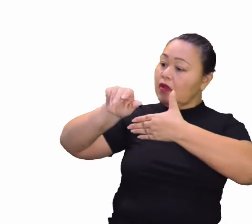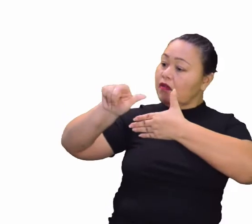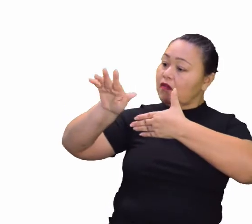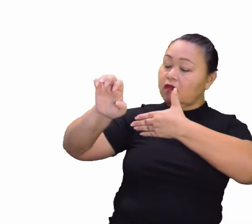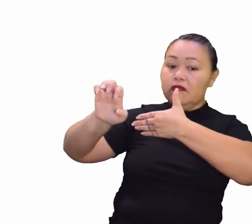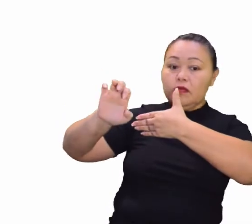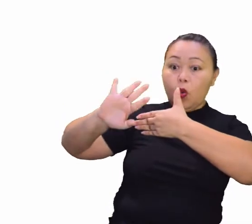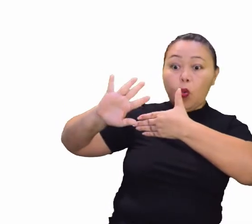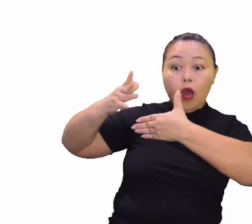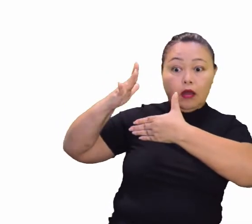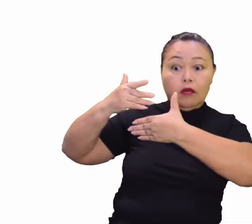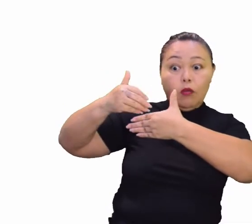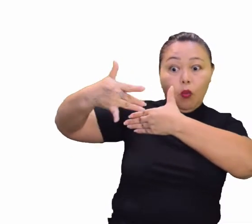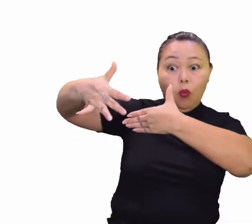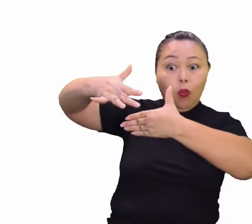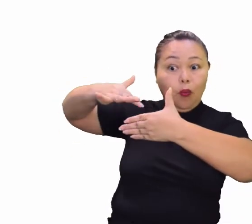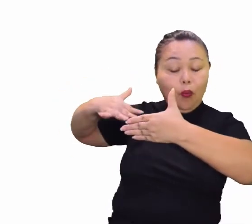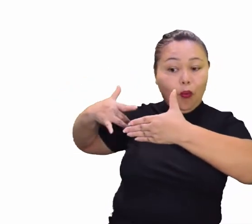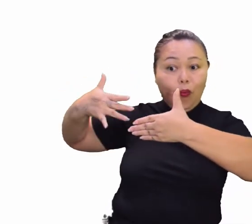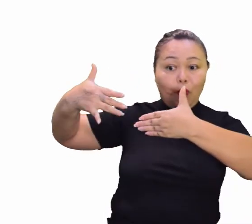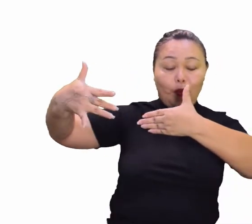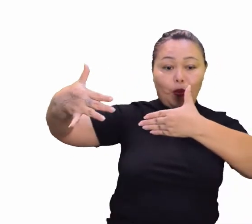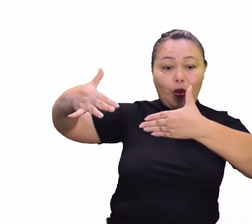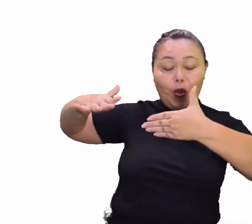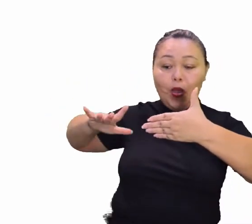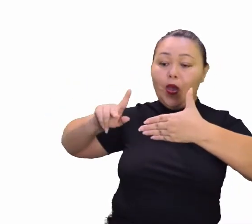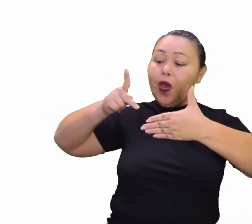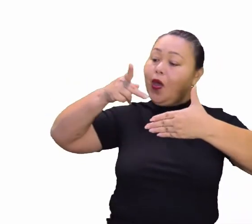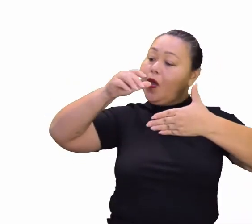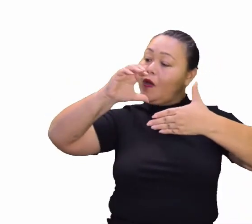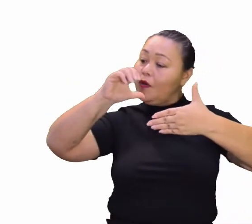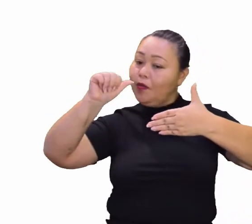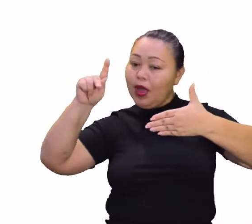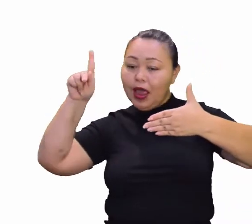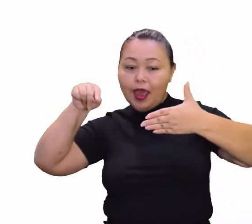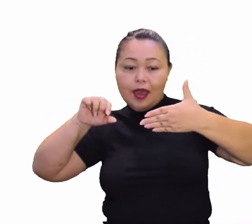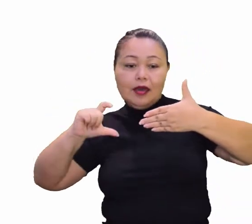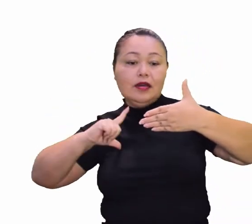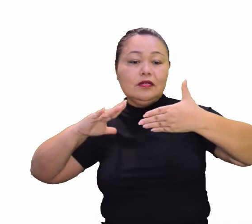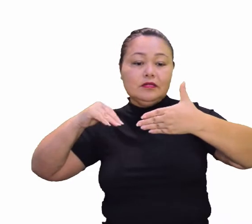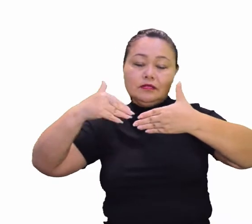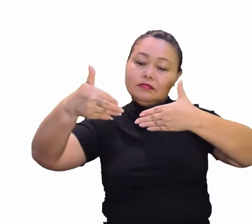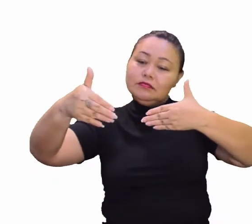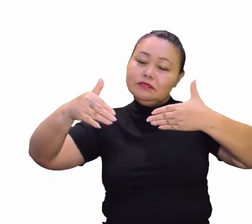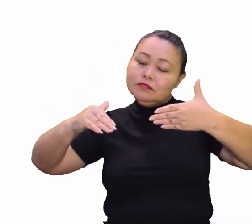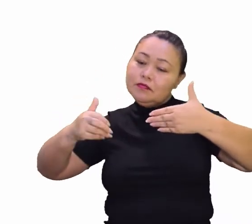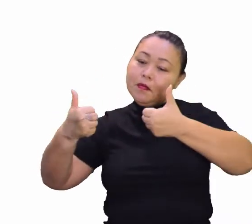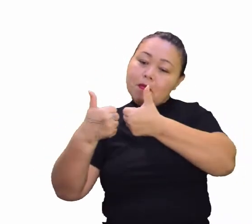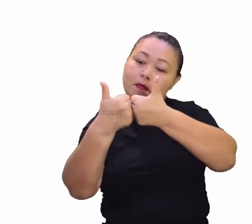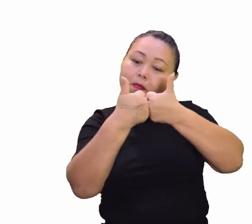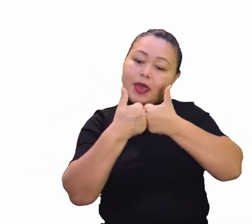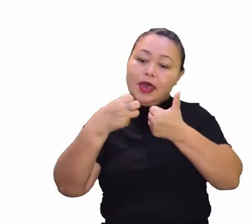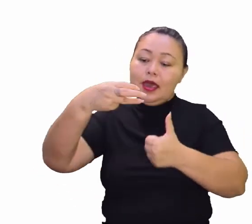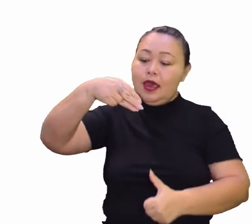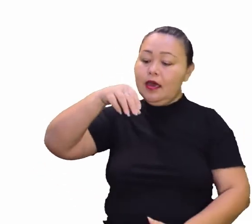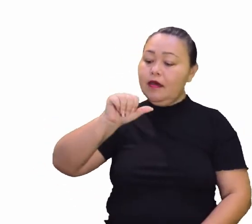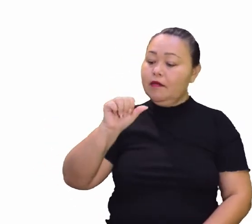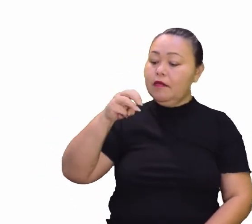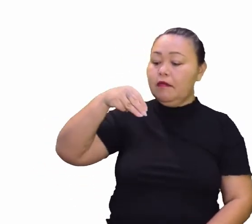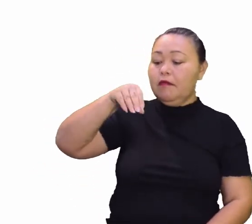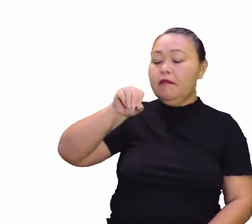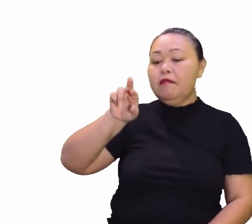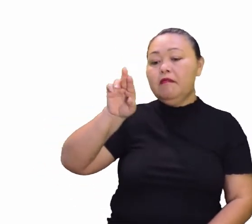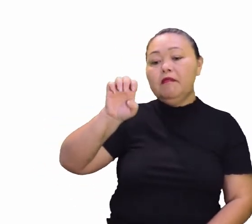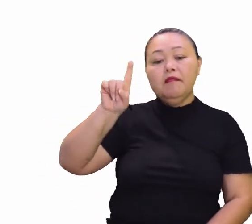o tamanho. Sim. Muito grande, né? Aí a gente tem ali a Pacás, né? Mais ali Isso. a região ali próximo do Mamoré. Isso. A bacia